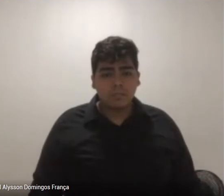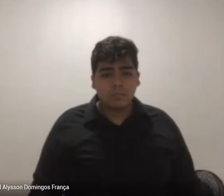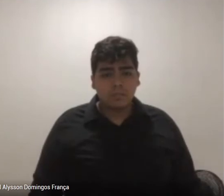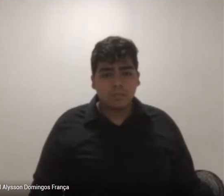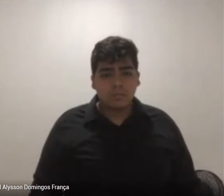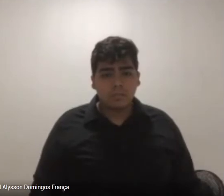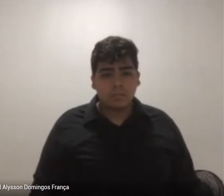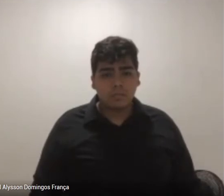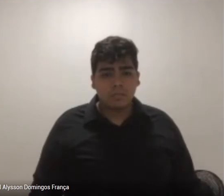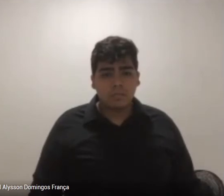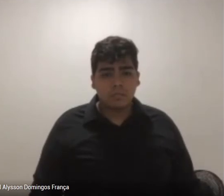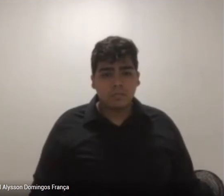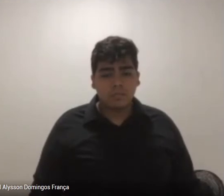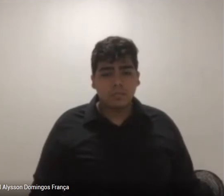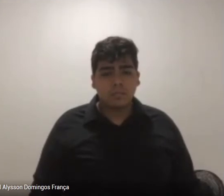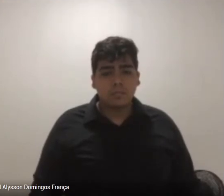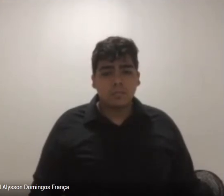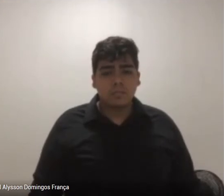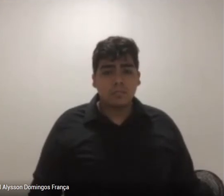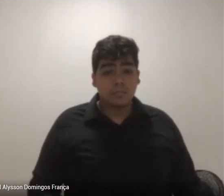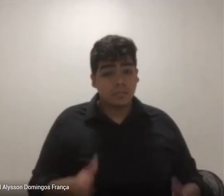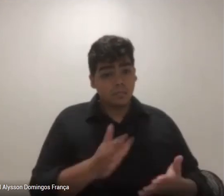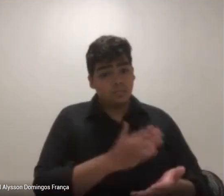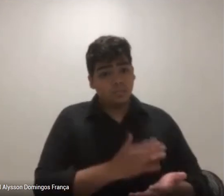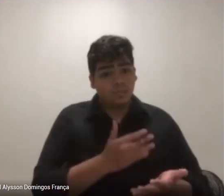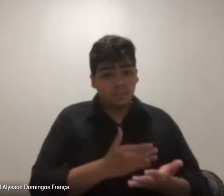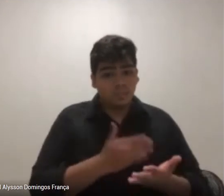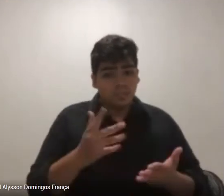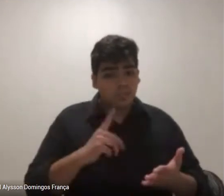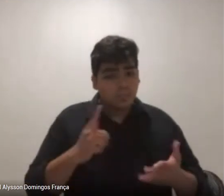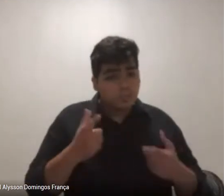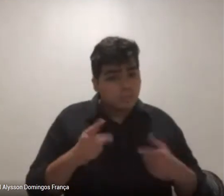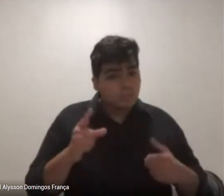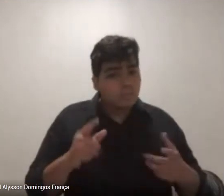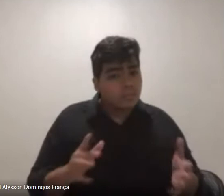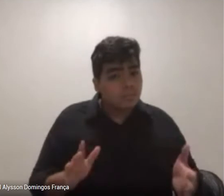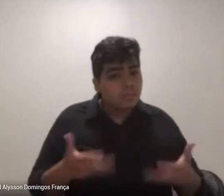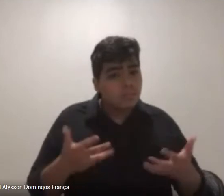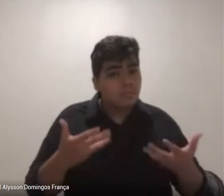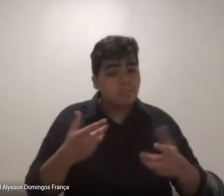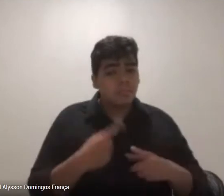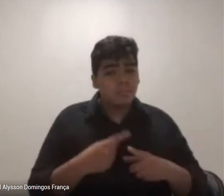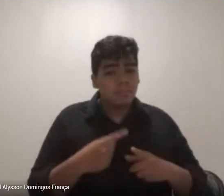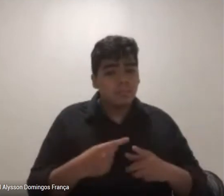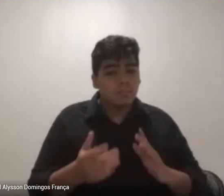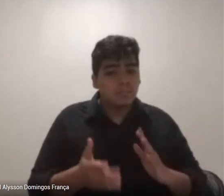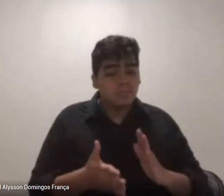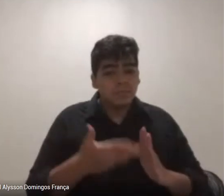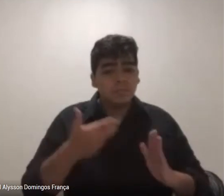Antes de começar, eu deixo só uma provocação para a Albertinha. Por que tirar o pallet?